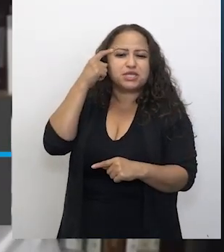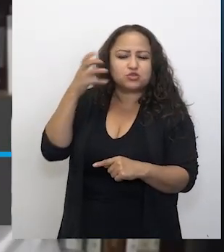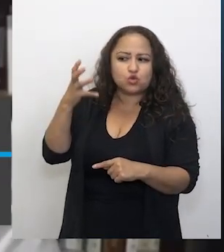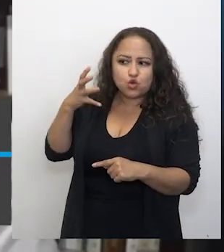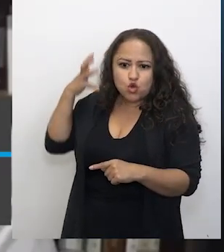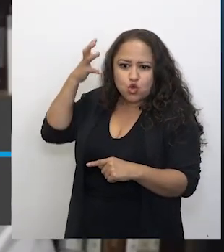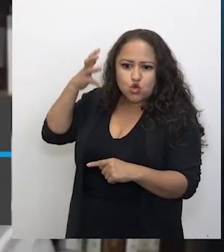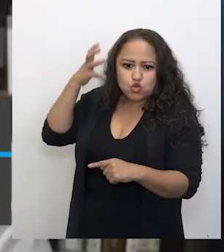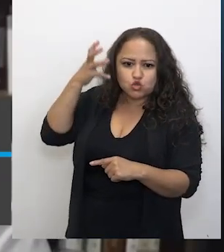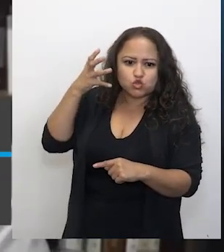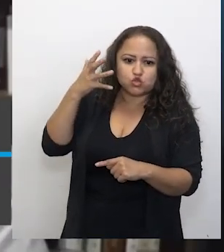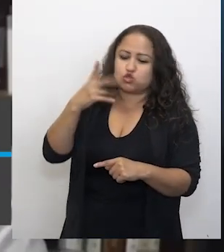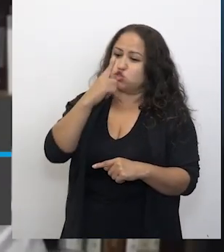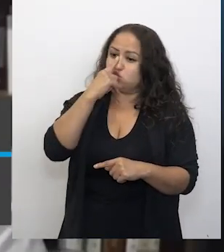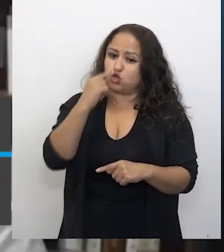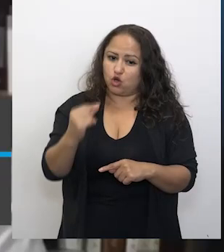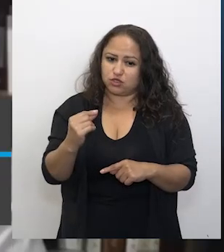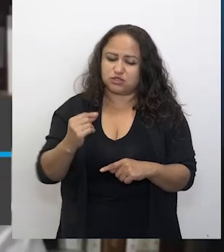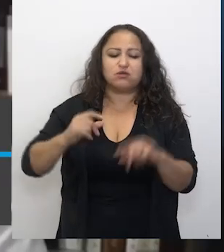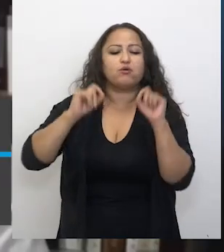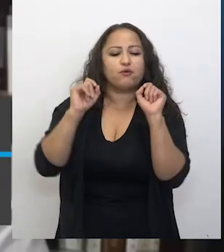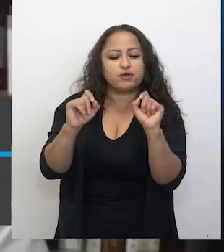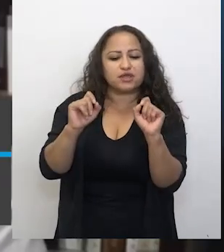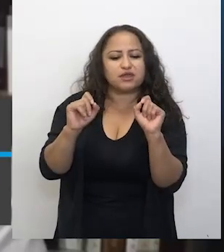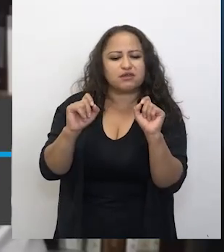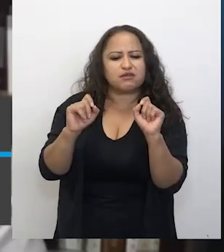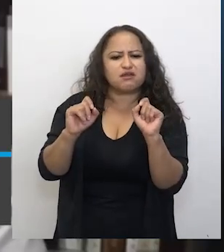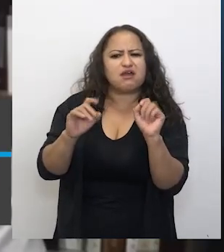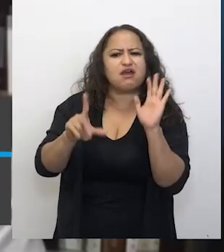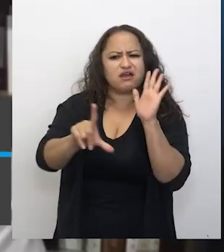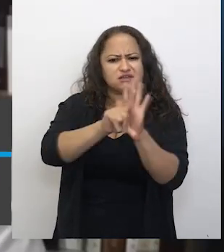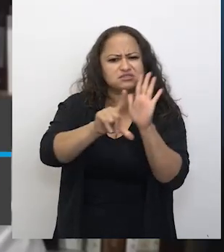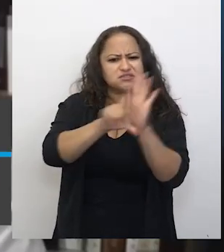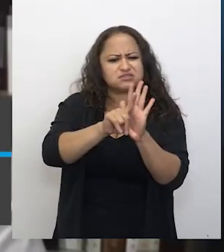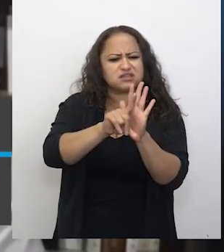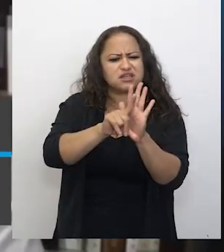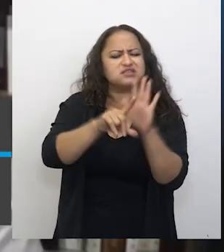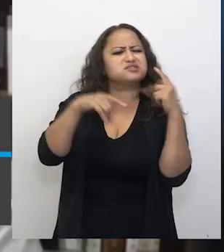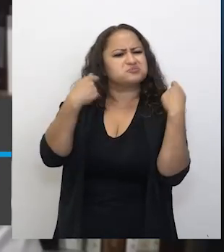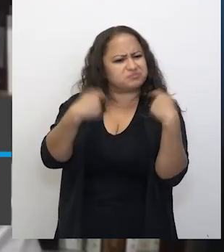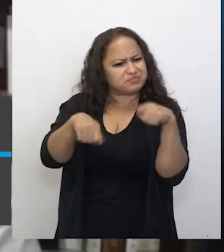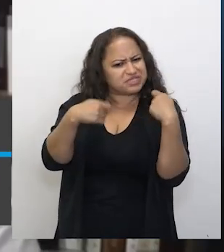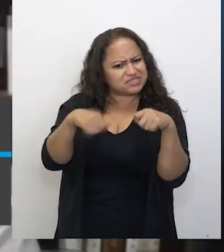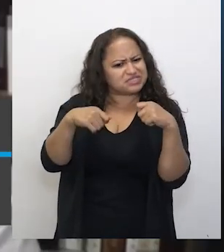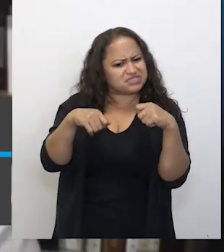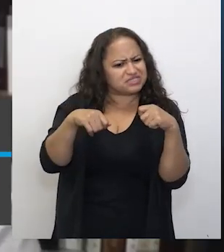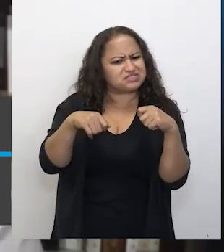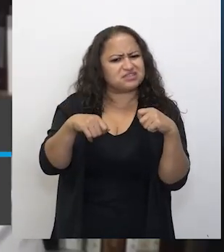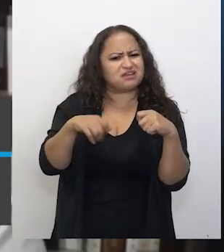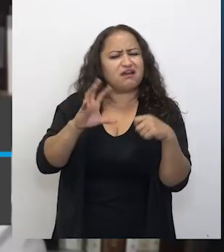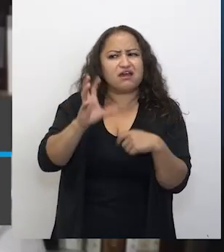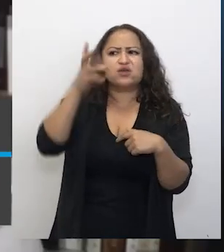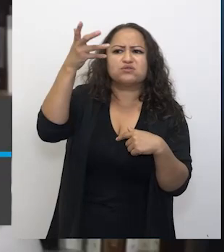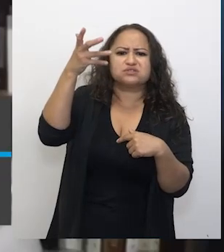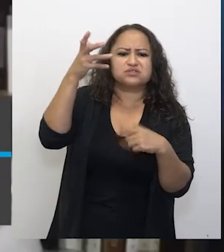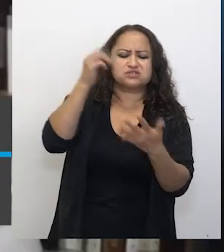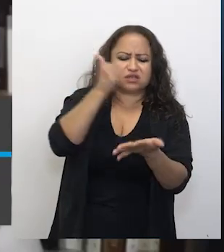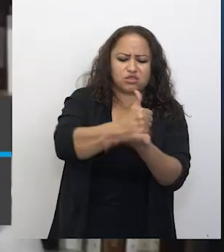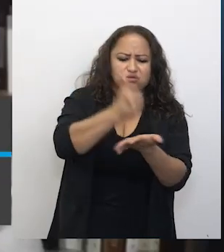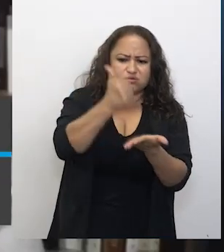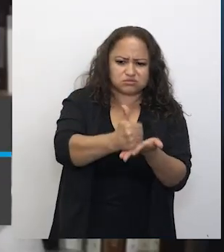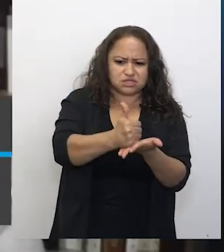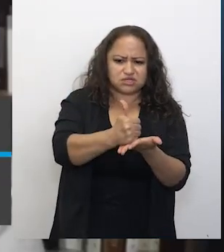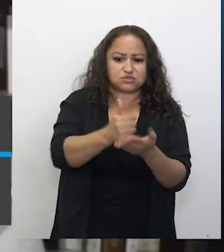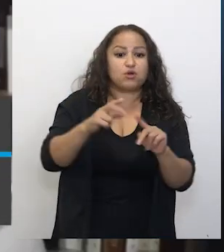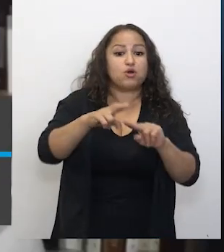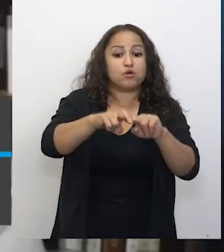Justamente, né, dizendo, não, sim, as leis devem governar, né? As leis devem reger o contrato, e o contrato surgiu